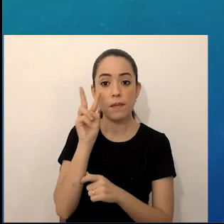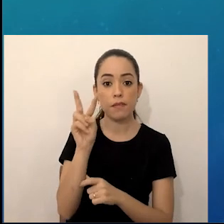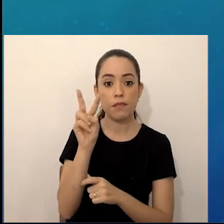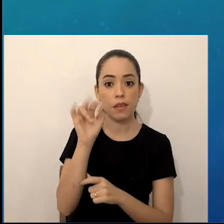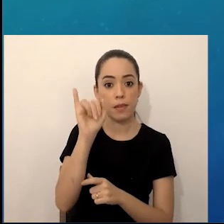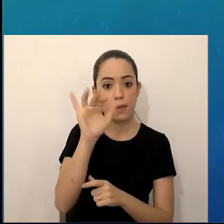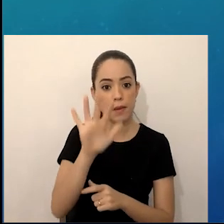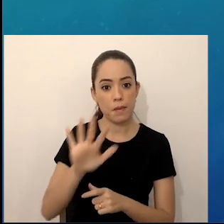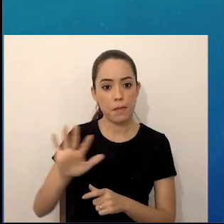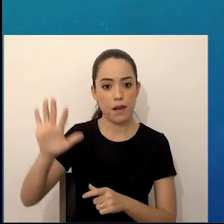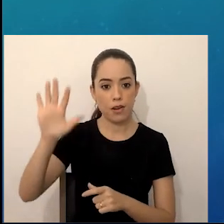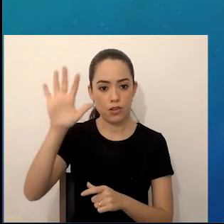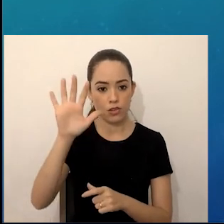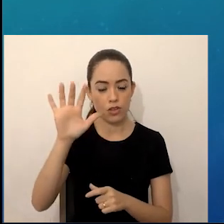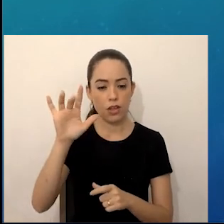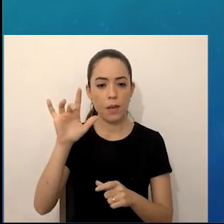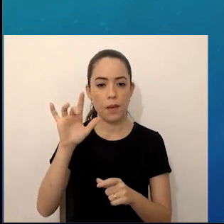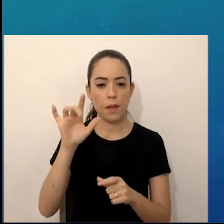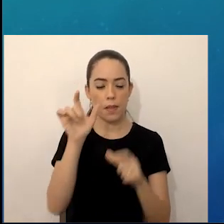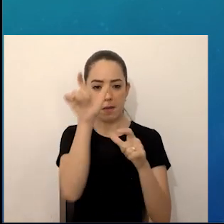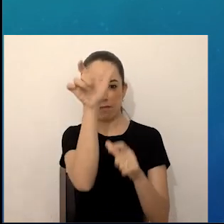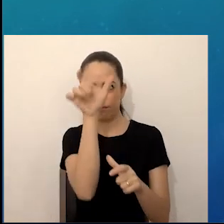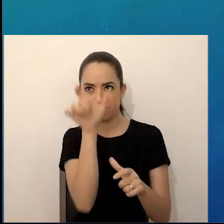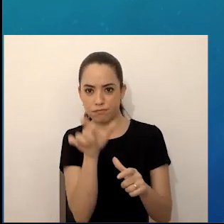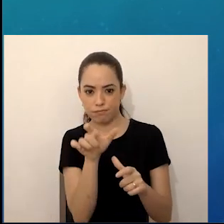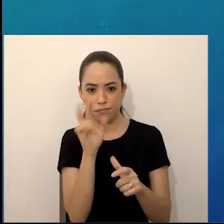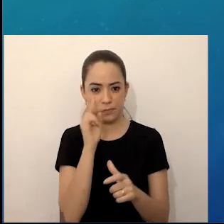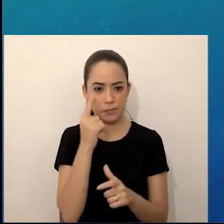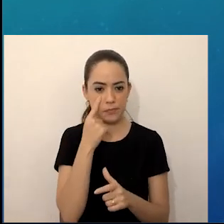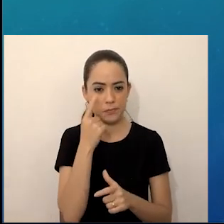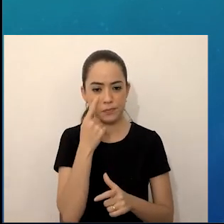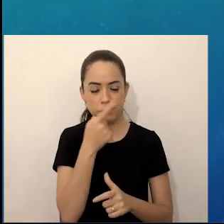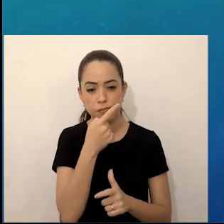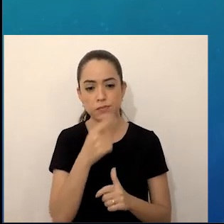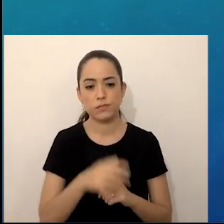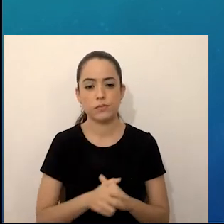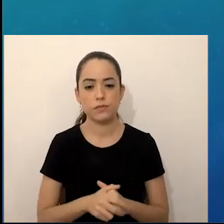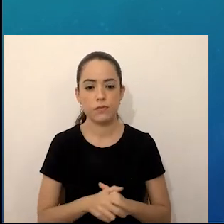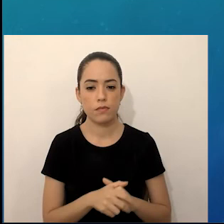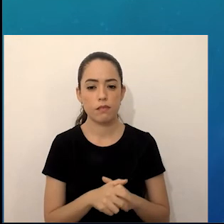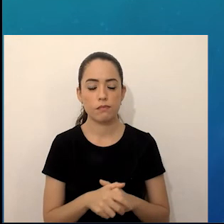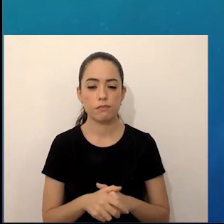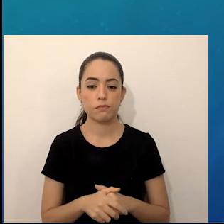visualizados na imagem de maior tamanho ao centro.